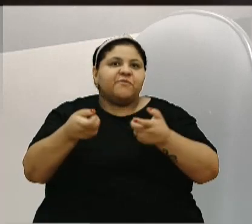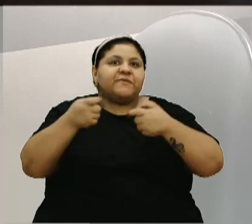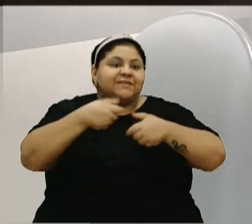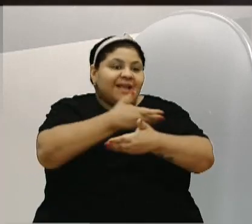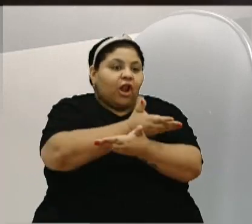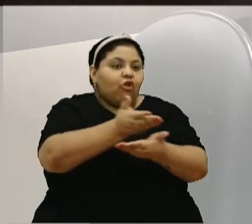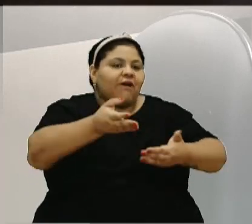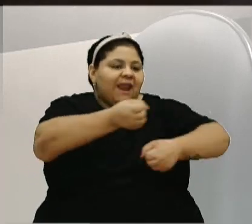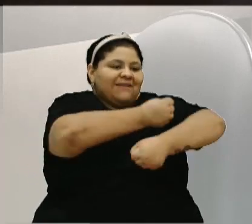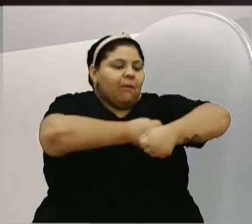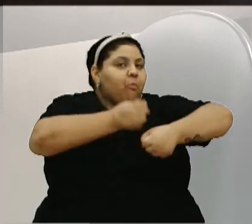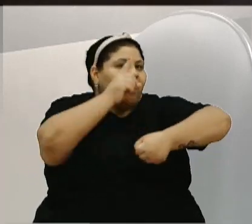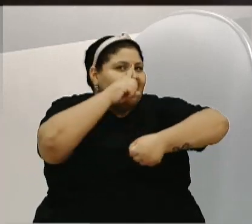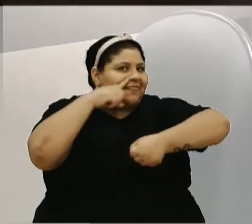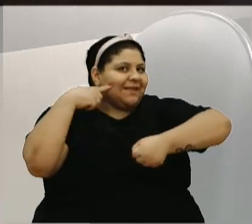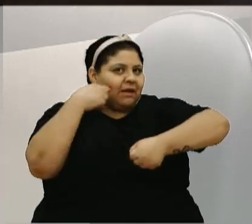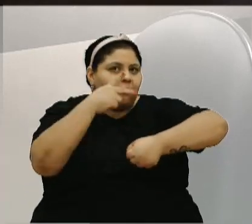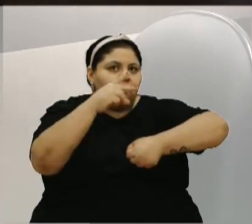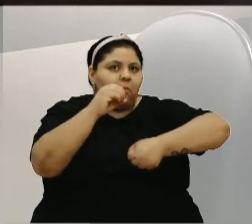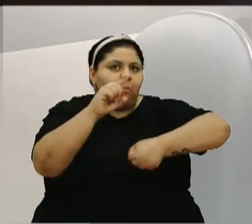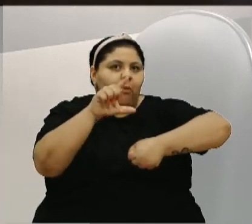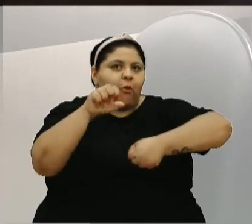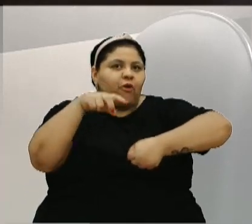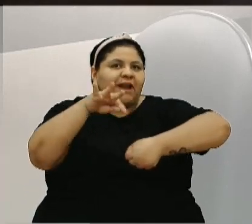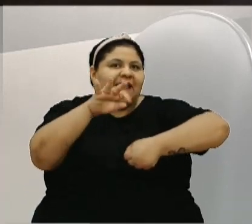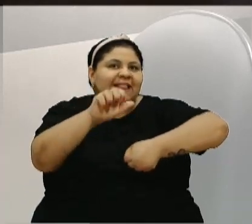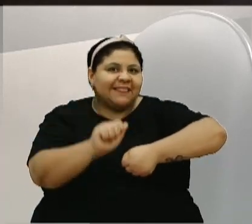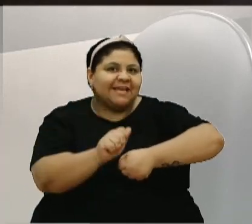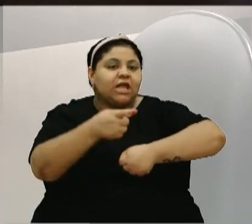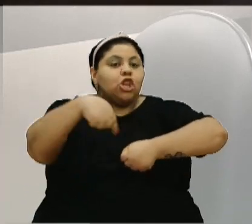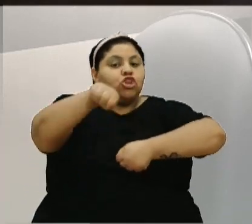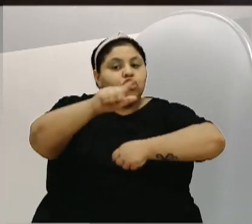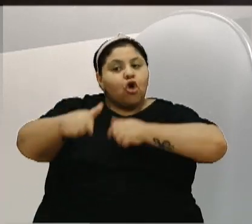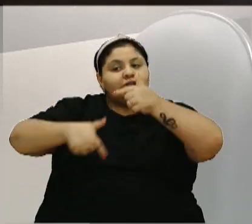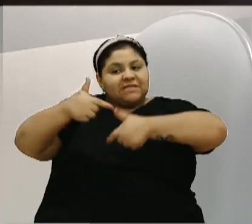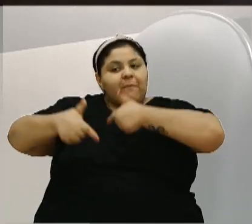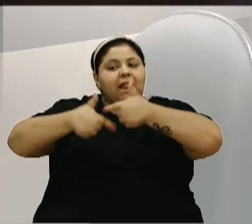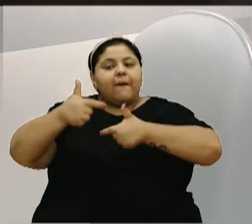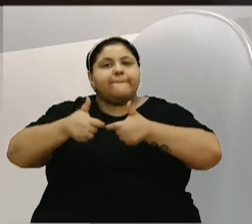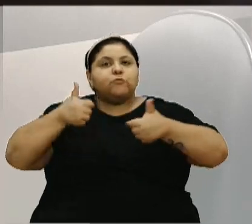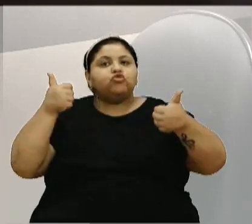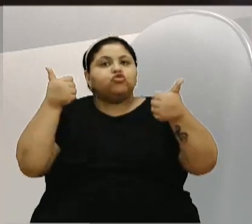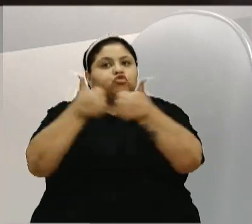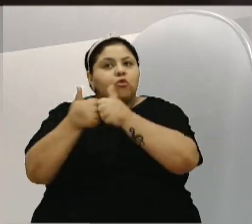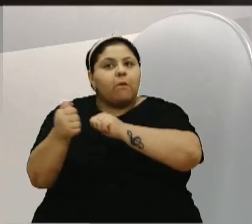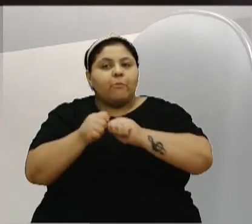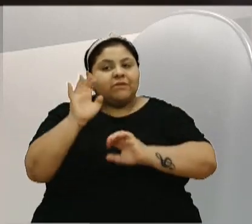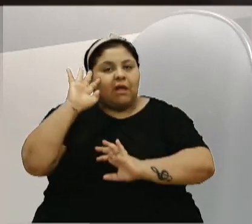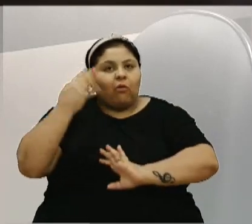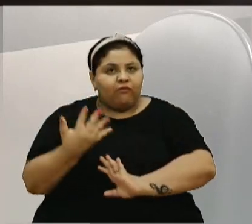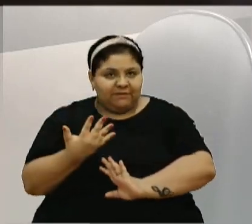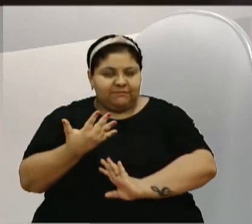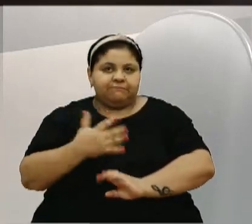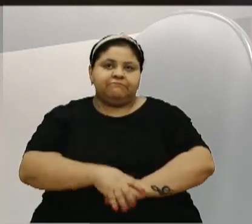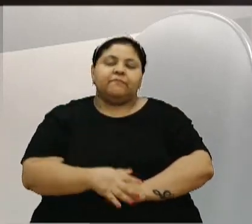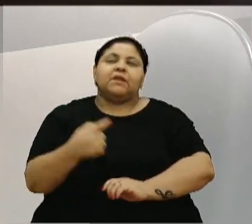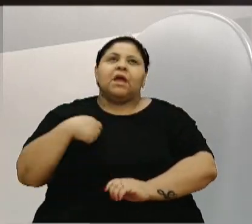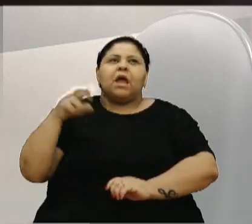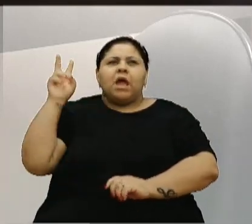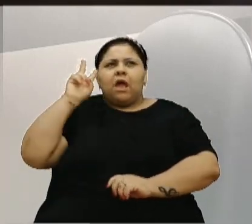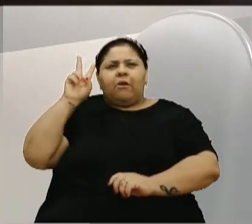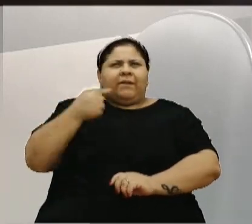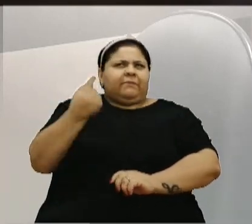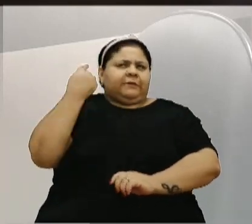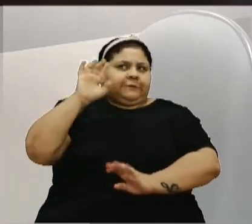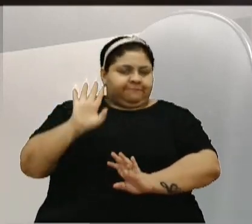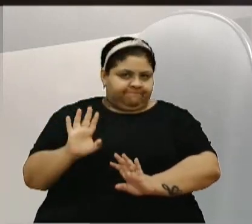espaço que nós gratificantemente trabalhamos juntos lá para poder acontecer. Eu me lembro naquela